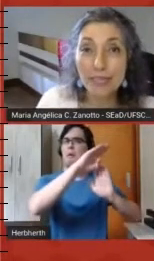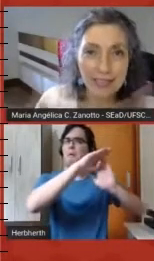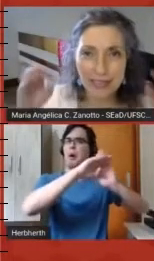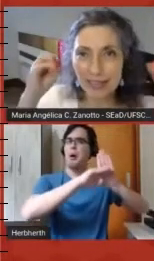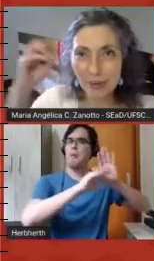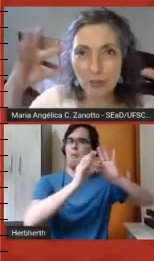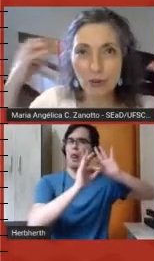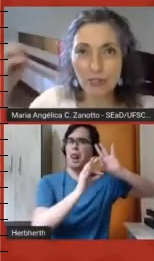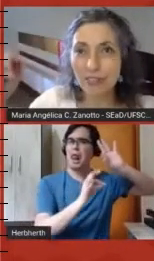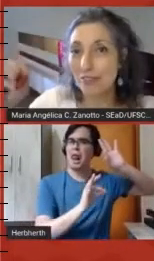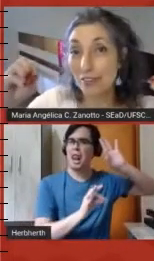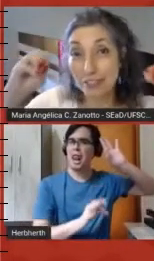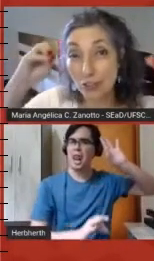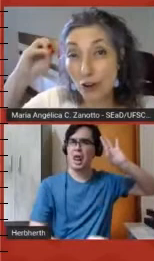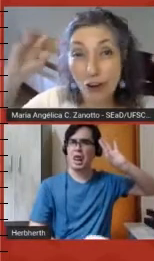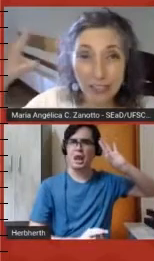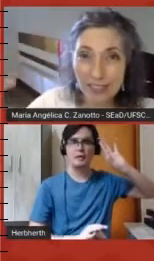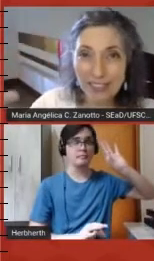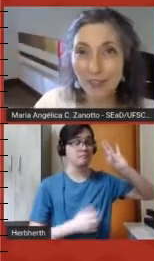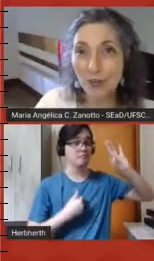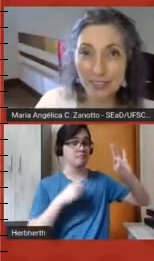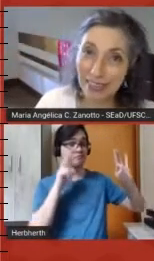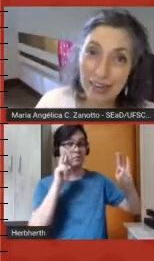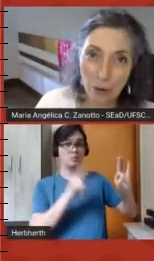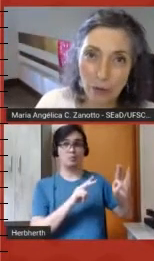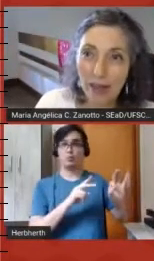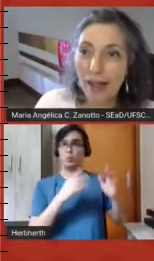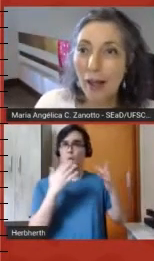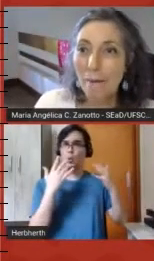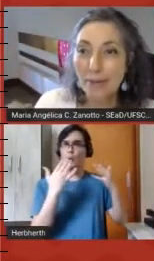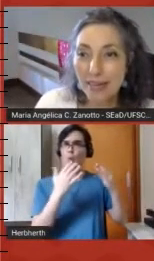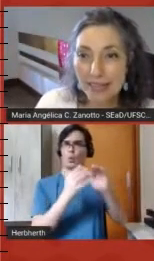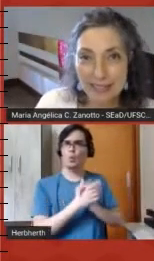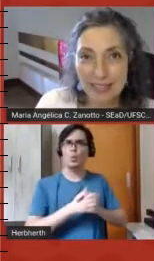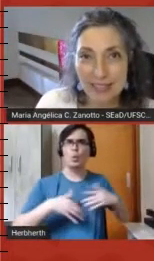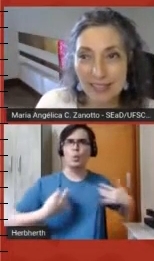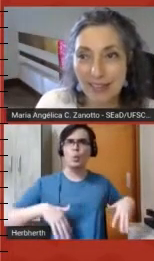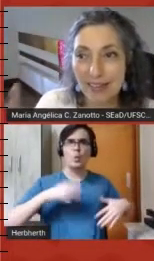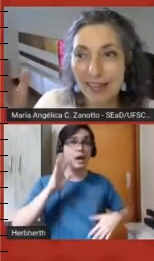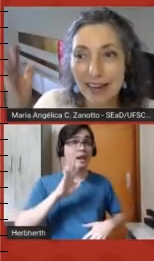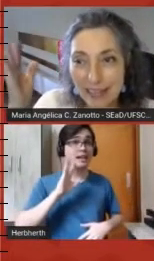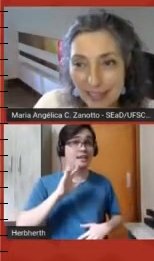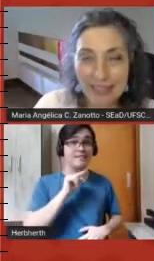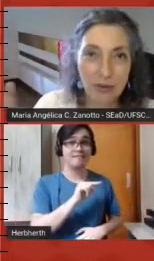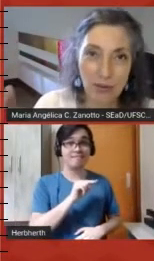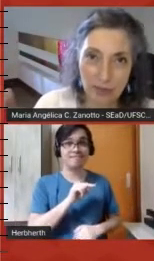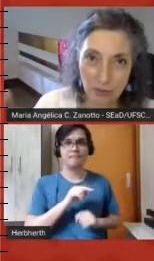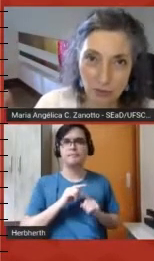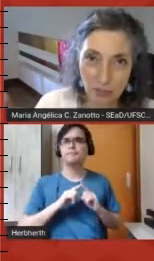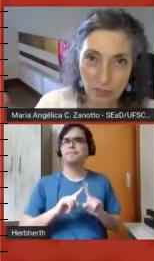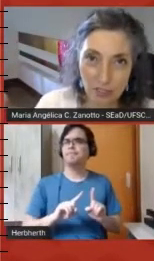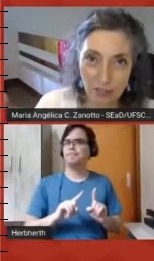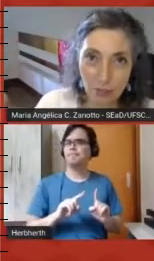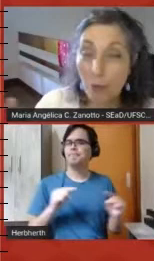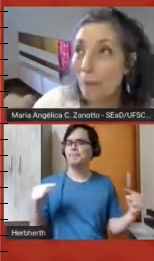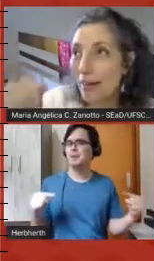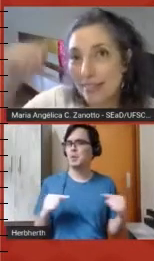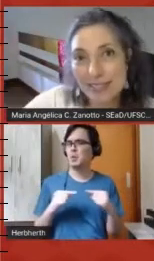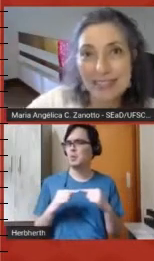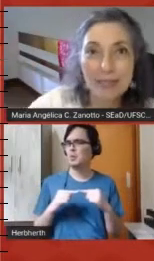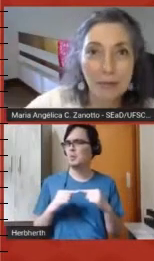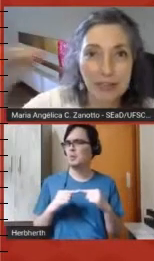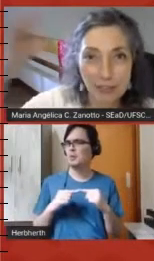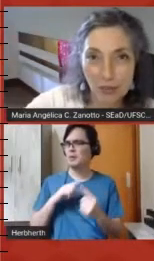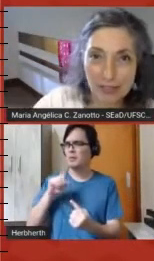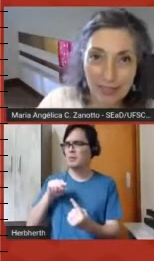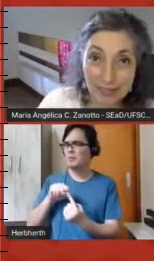Aquilo brilha, né, os olhos, assim, falam, nossa, que coisa legal. Mas ela está adequada aos seus objetivos? Por